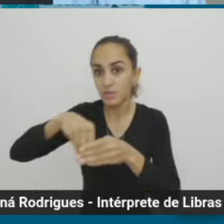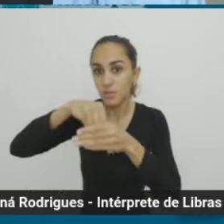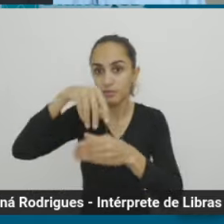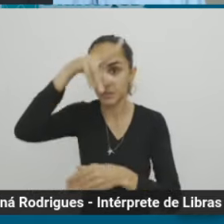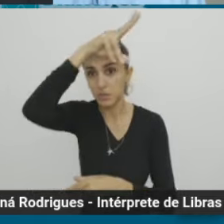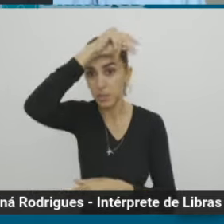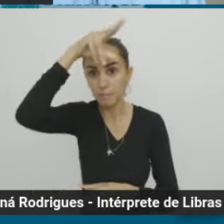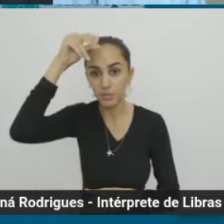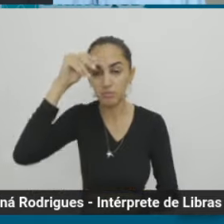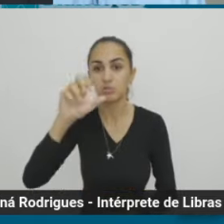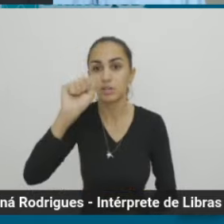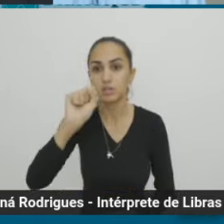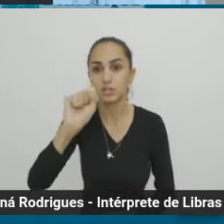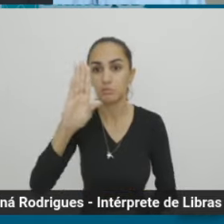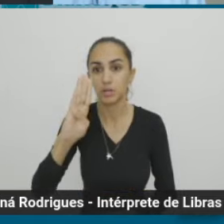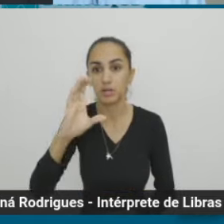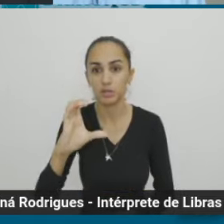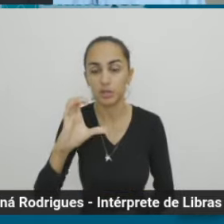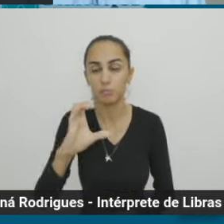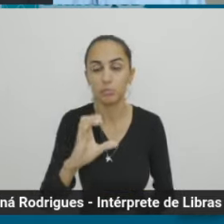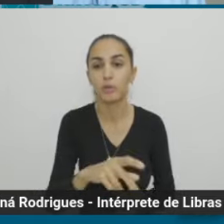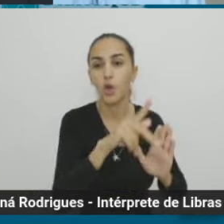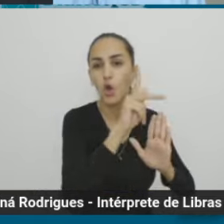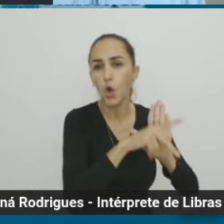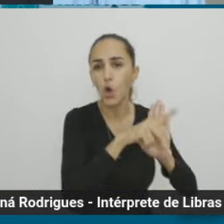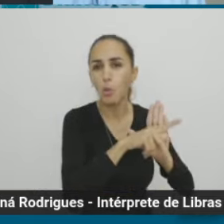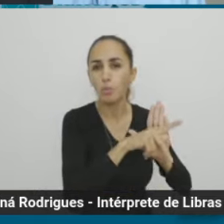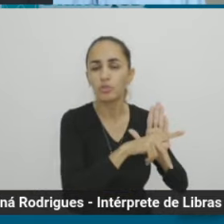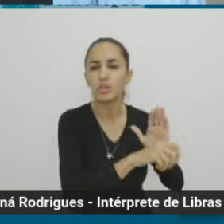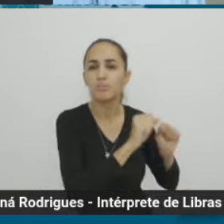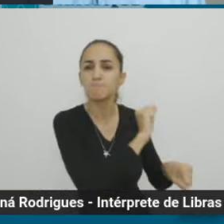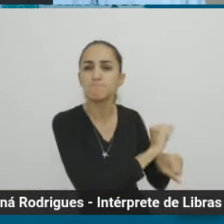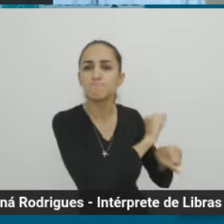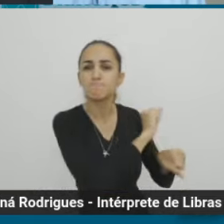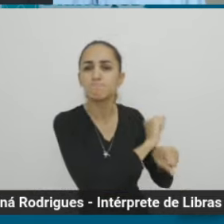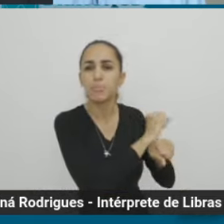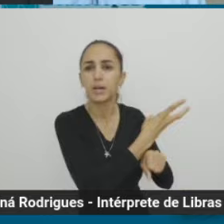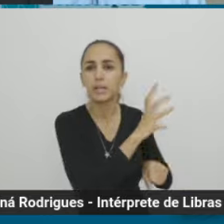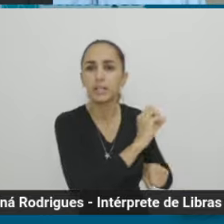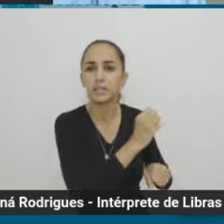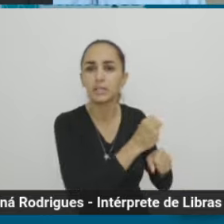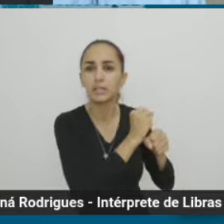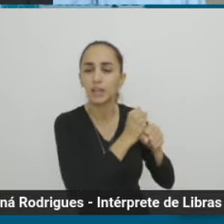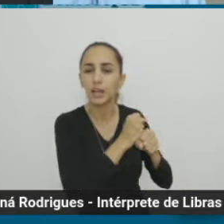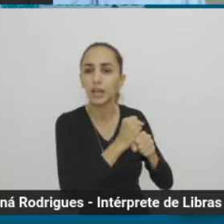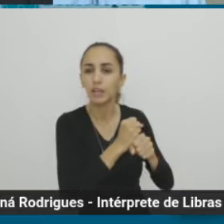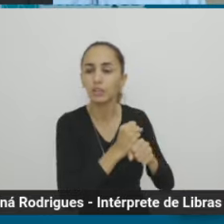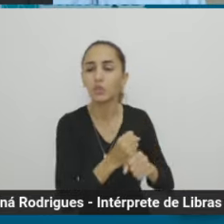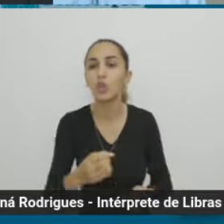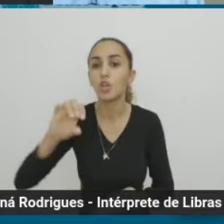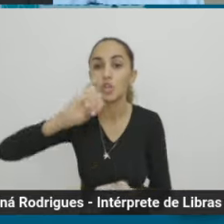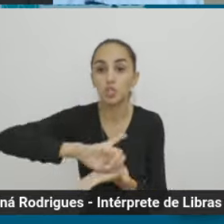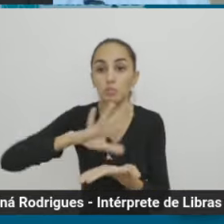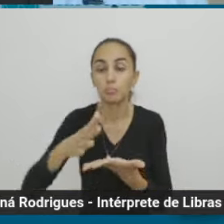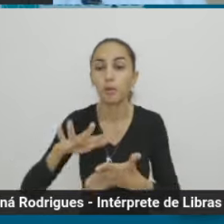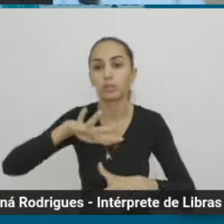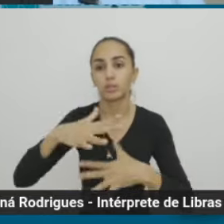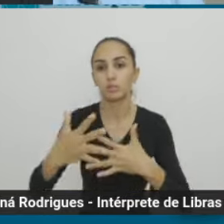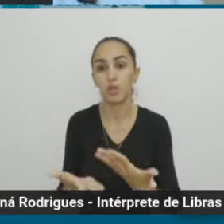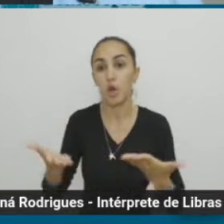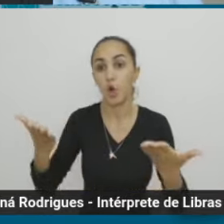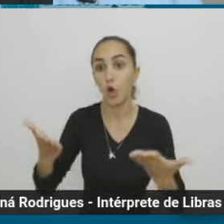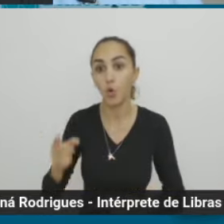Campo fez tirar um projeto que estava há 30 anos parado de central de intérprete de Libras. Hoje, os surdos da nossa